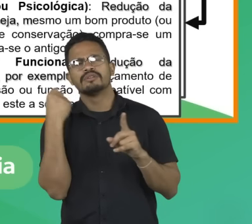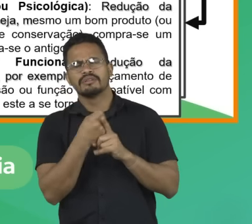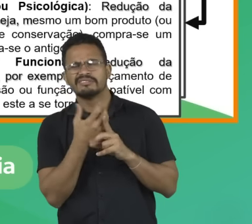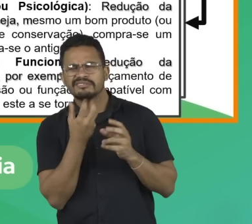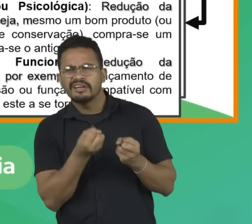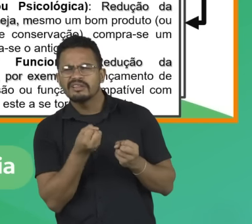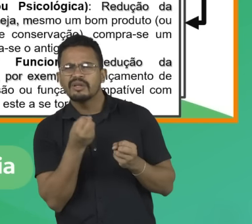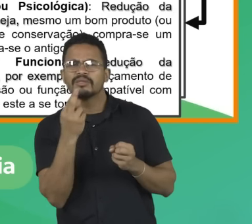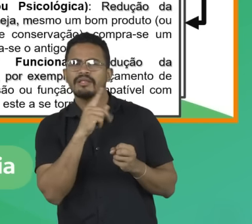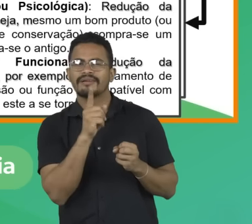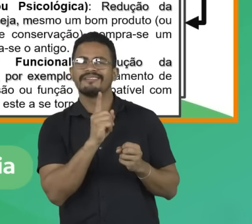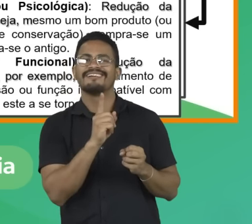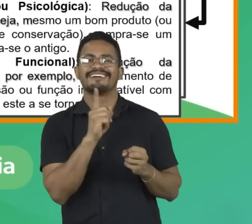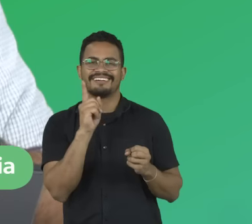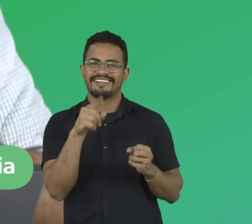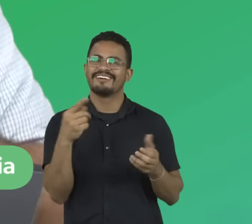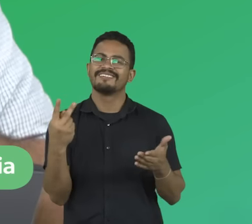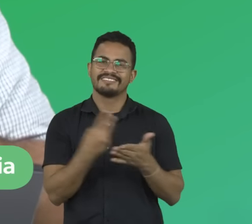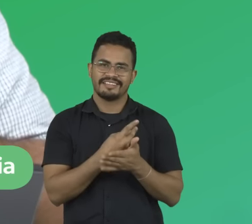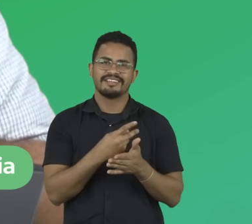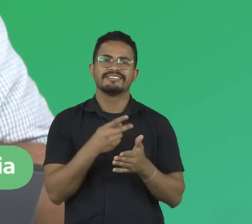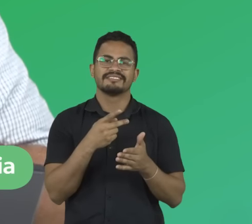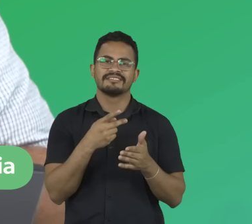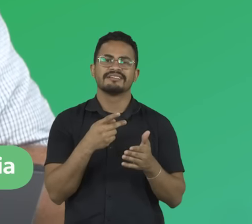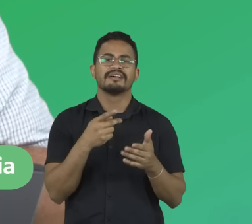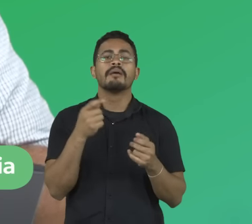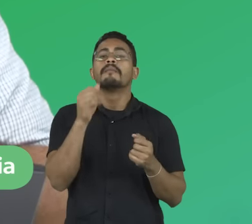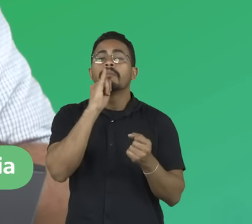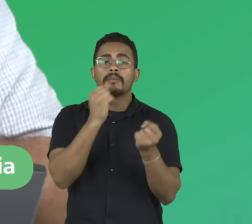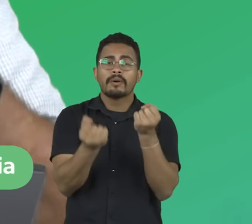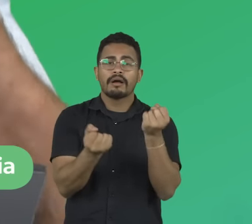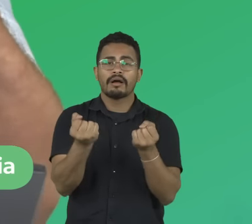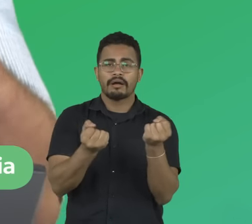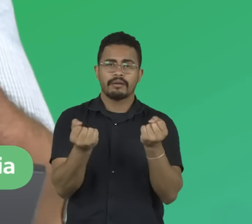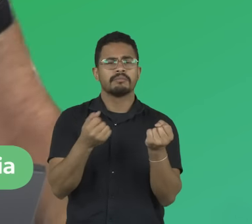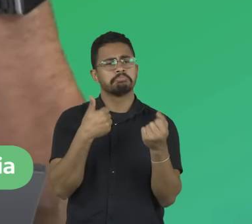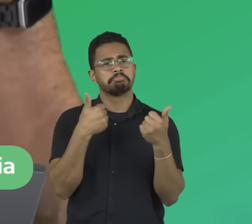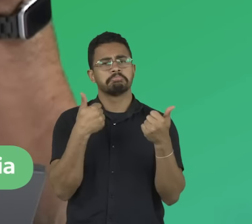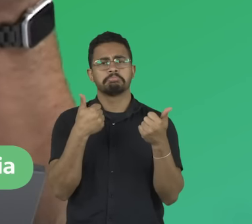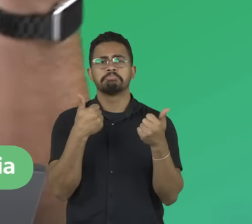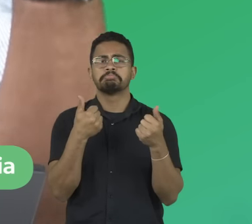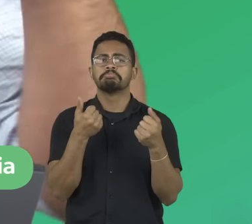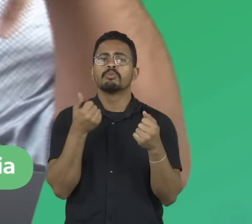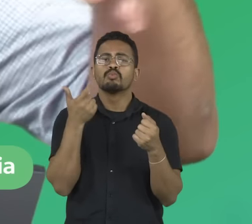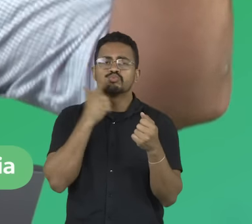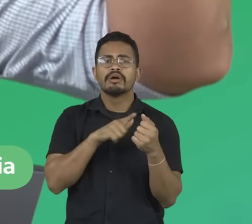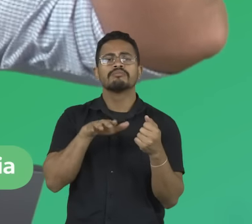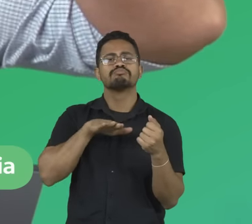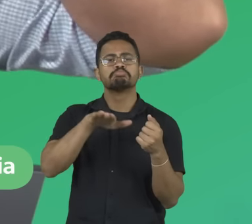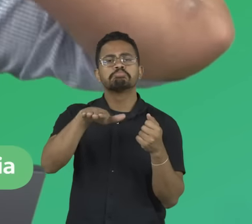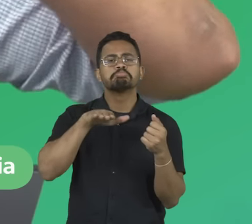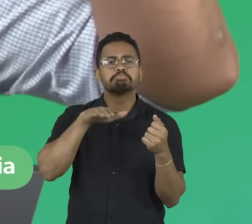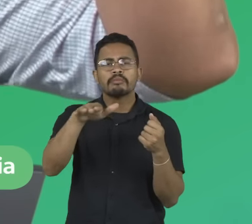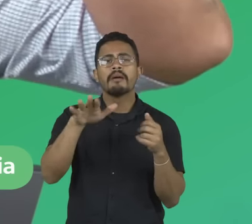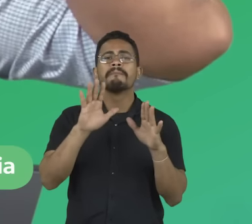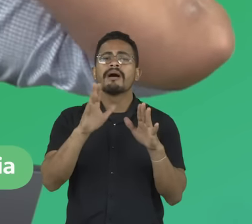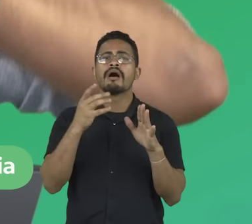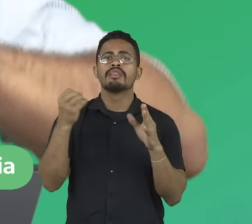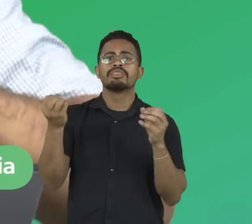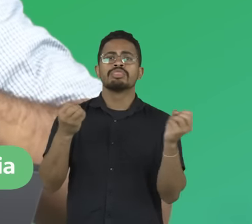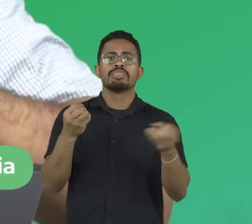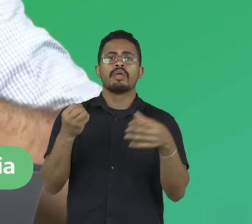indústria automobilística, onde você tem um carro que atende à sua necessidade, mas você tem um modelo novo cujo design é mais